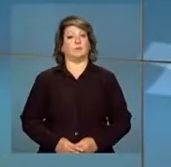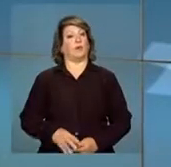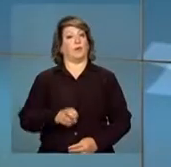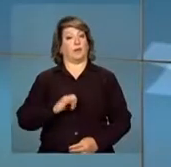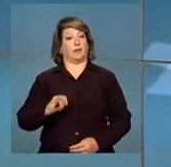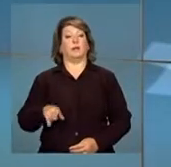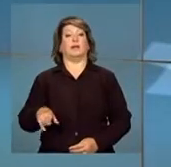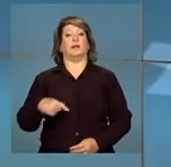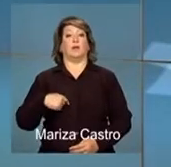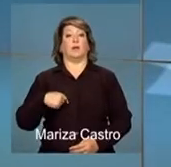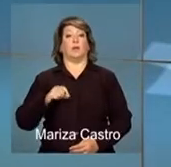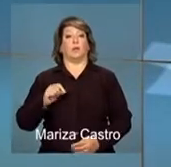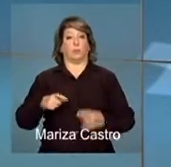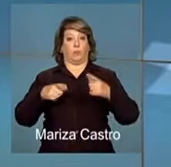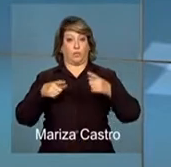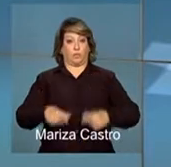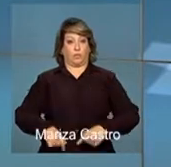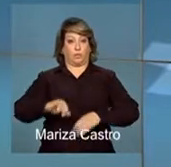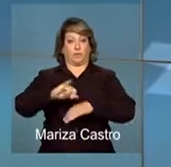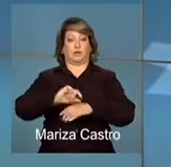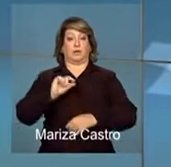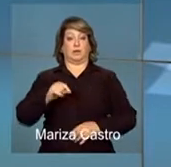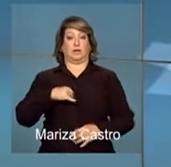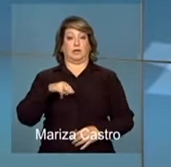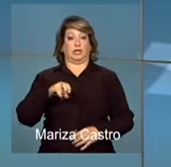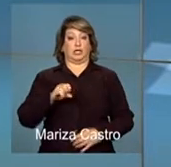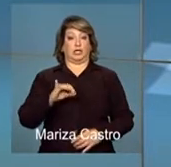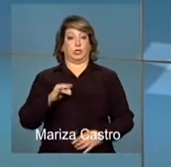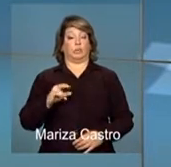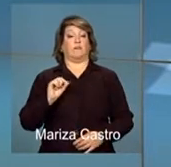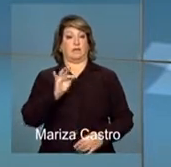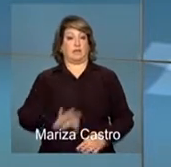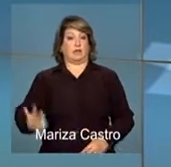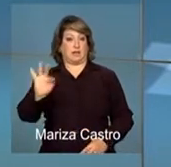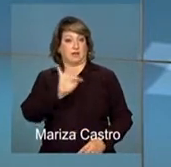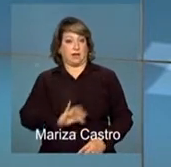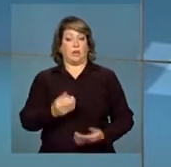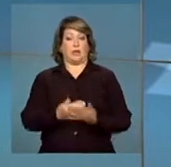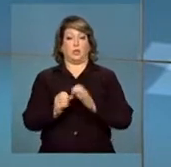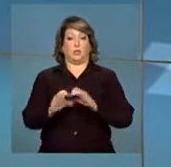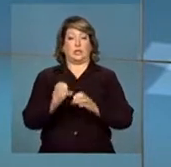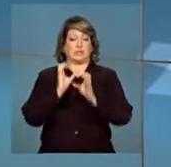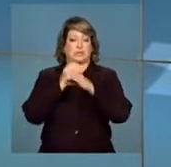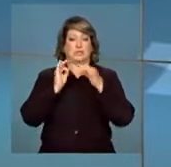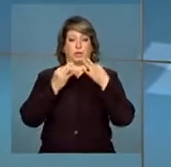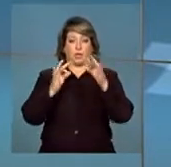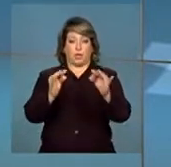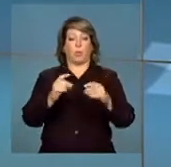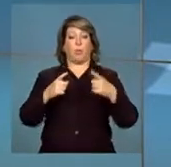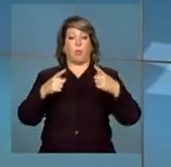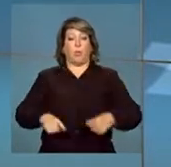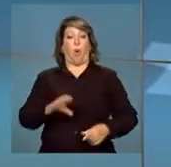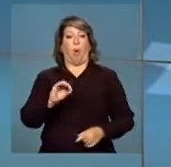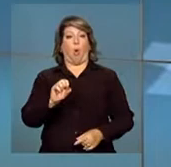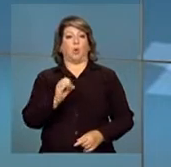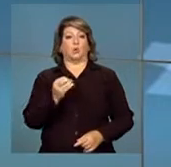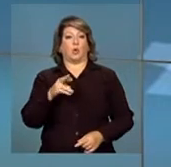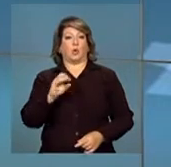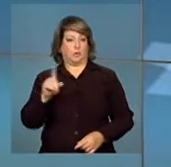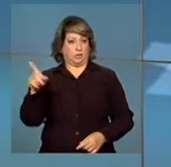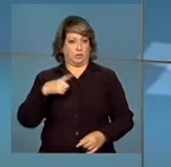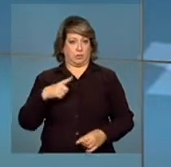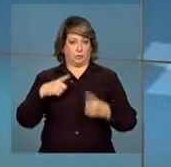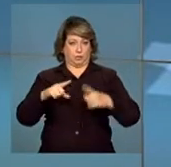Olá, o campus do Instituto Federal de Educação, Ciência e Tecnologia, em Osório, no Rio Grande do Sul, vai ser inaugurado hoje